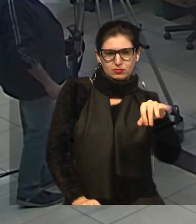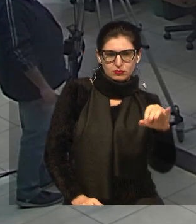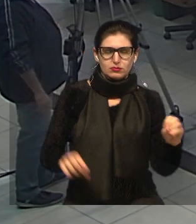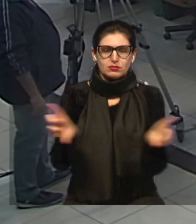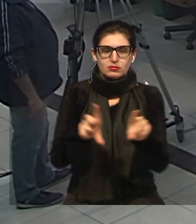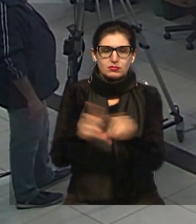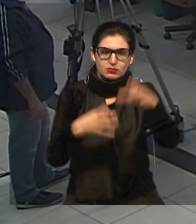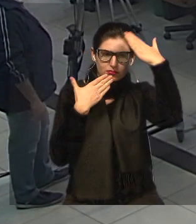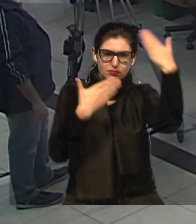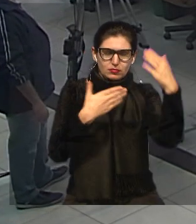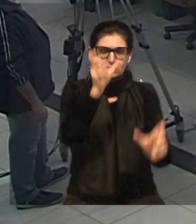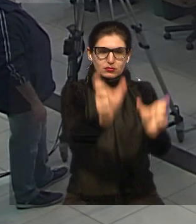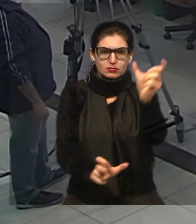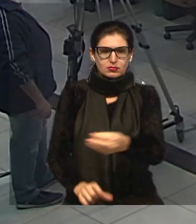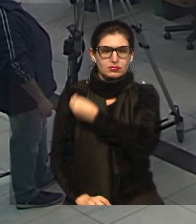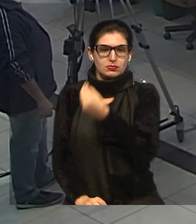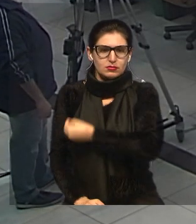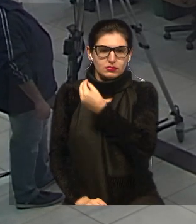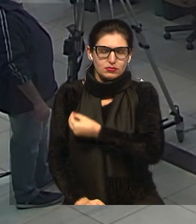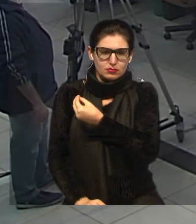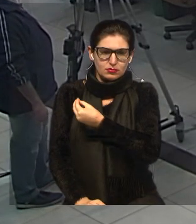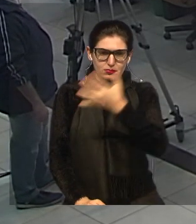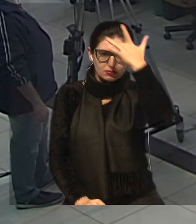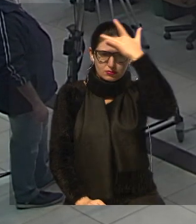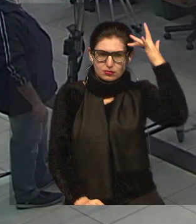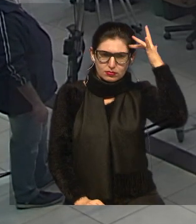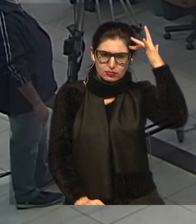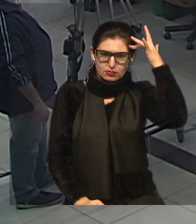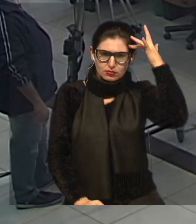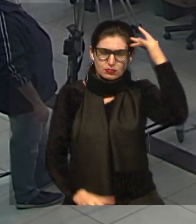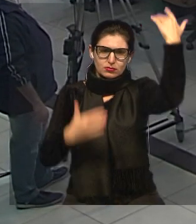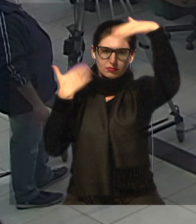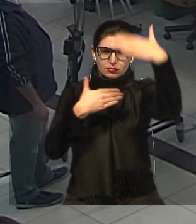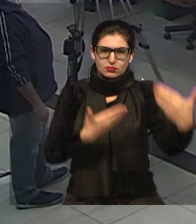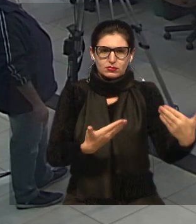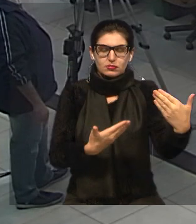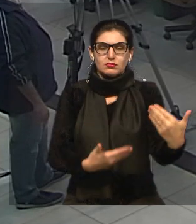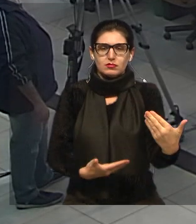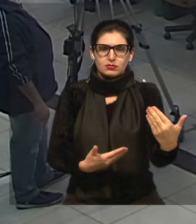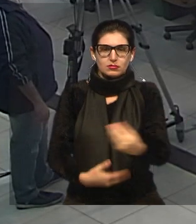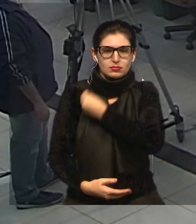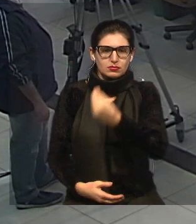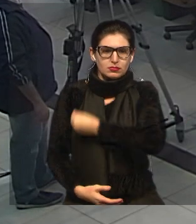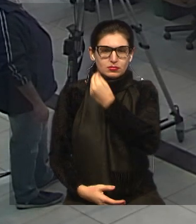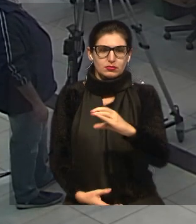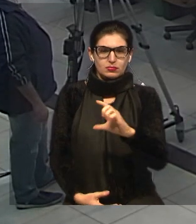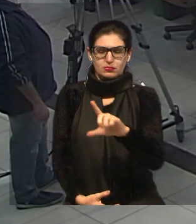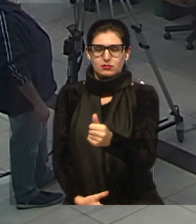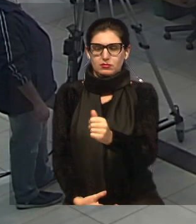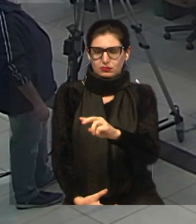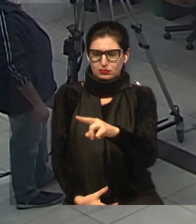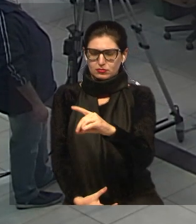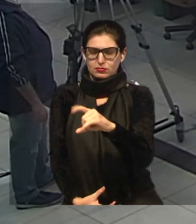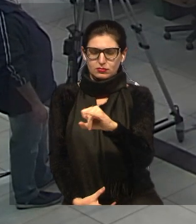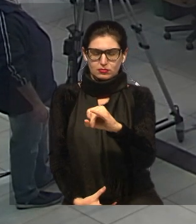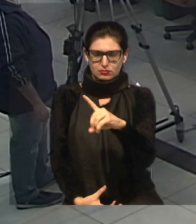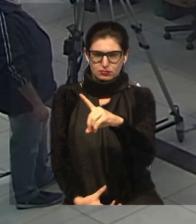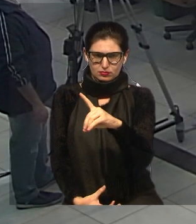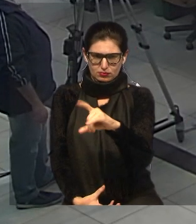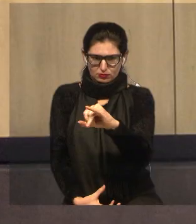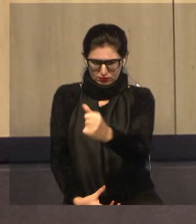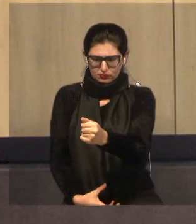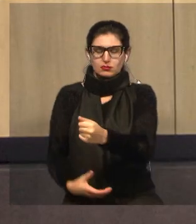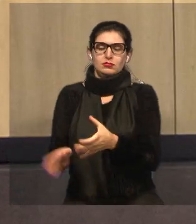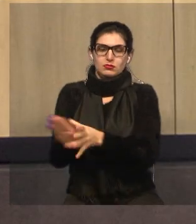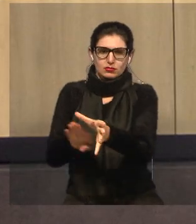Agradecemos também a presença das autoridades que se apresentaram a este cerimonial: Cláudia Elaine Quina Lopes, conselheira